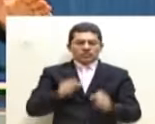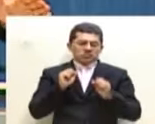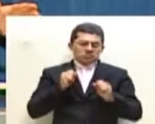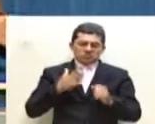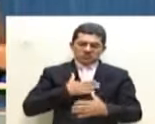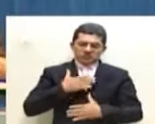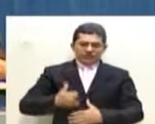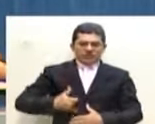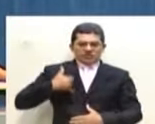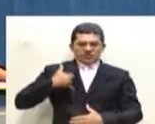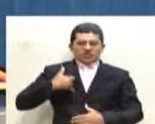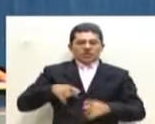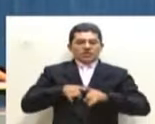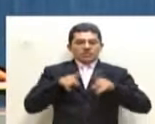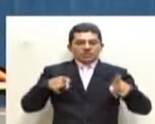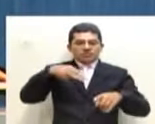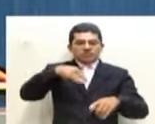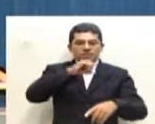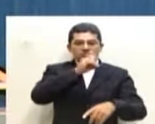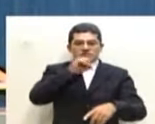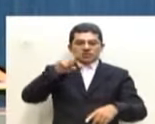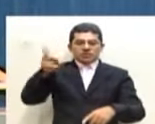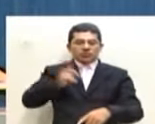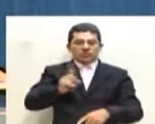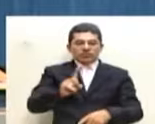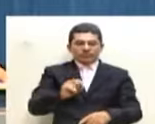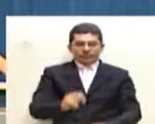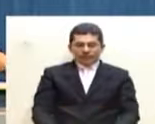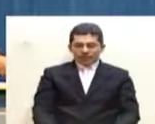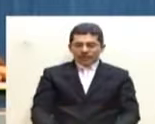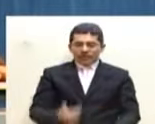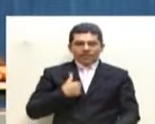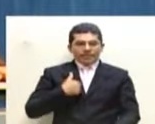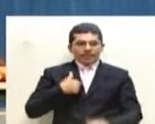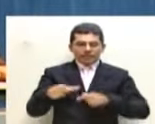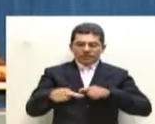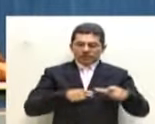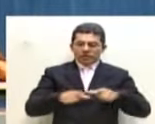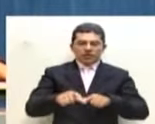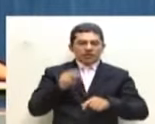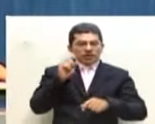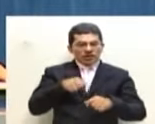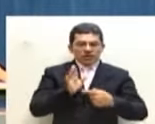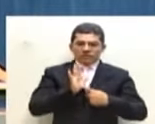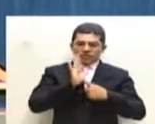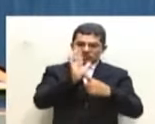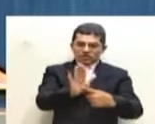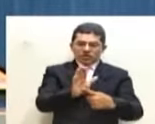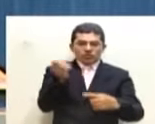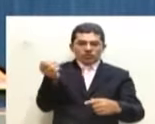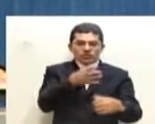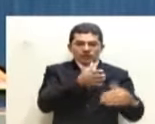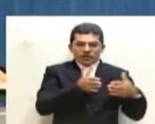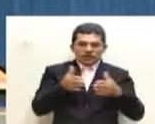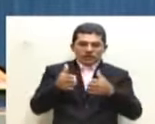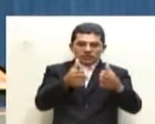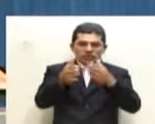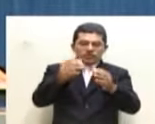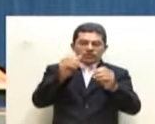vaidade, mas a minha missão não era. A minha missão nessa eleição era apontar um novo caminho ao povo